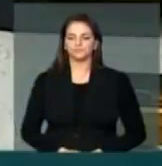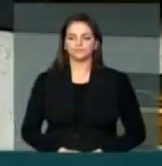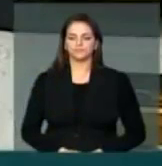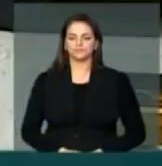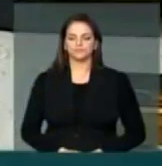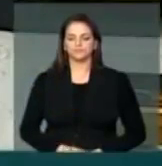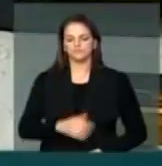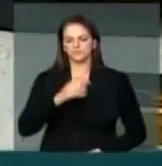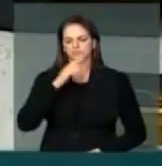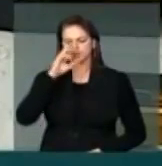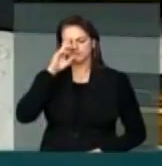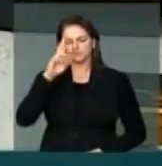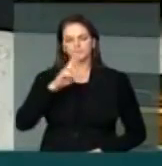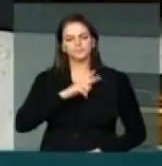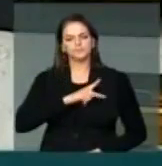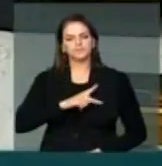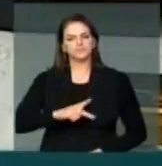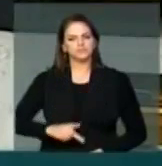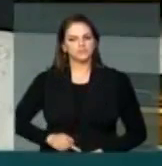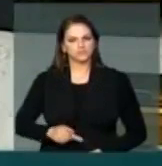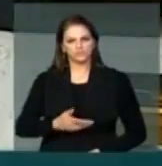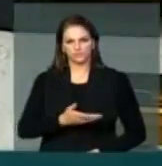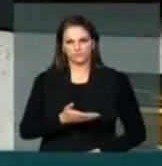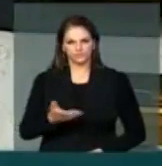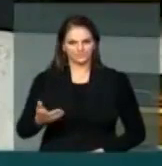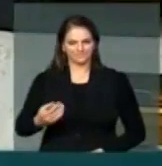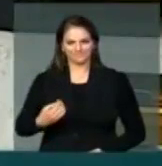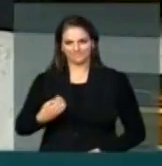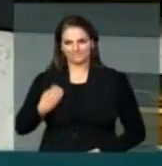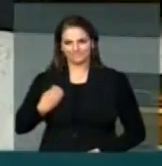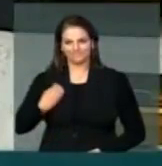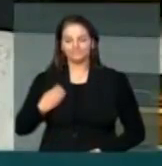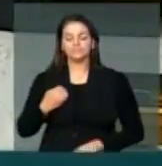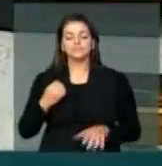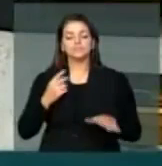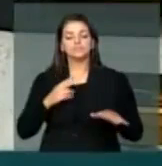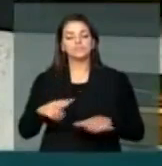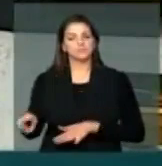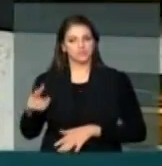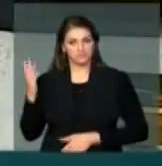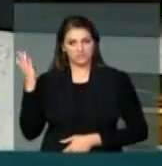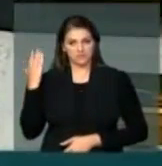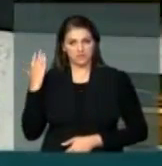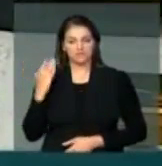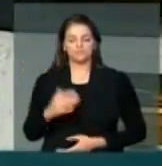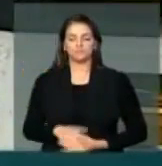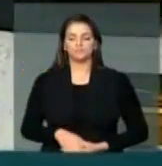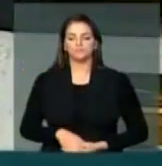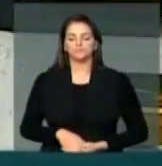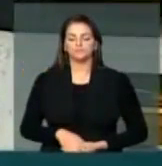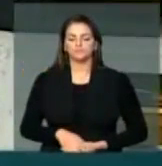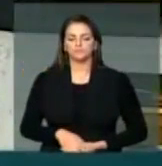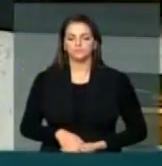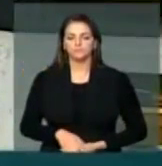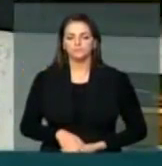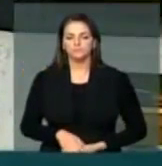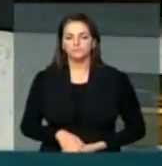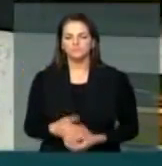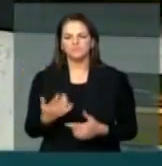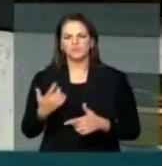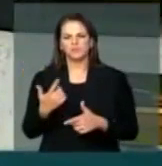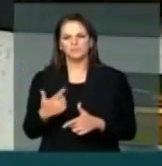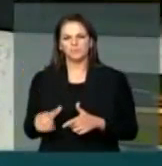Senhor presidente, colegas parlamentares, semana passada nós tivemos um problema